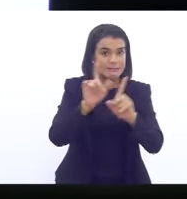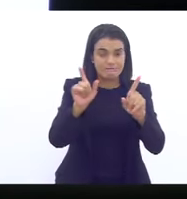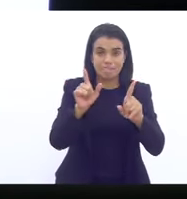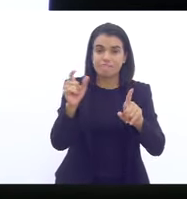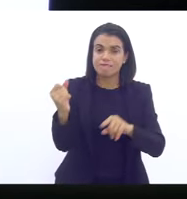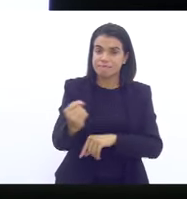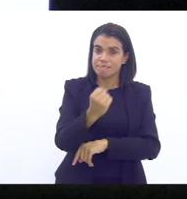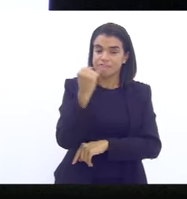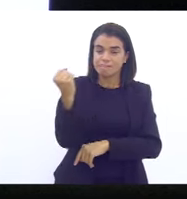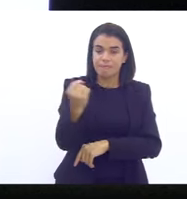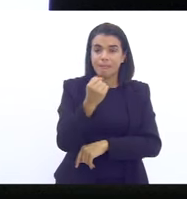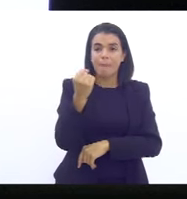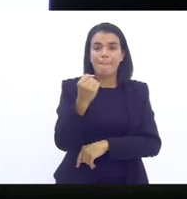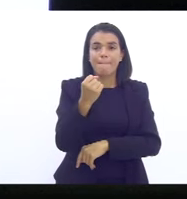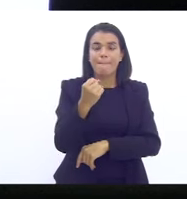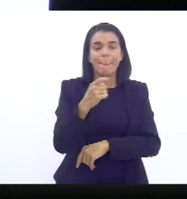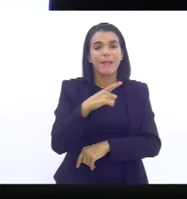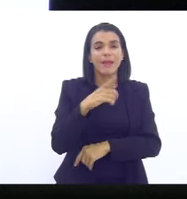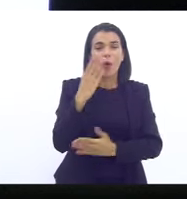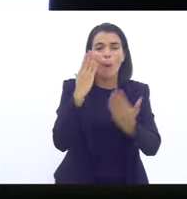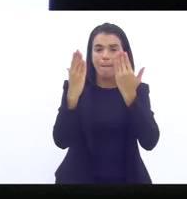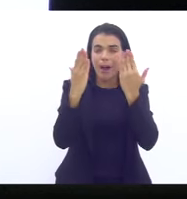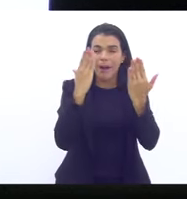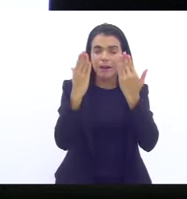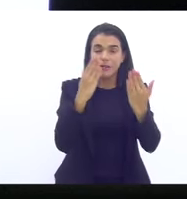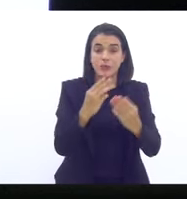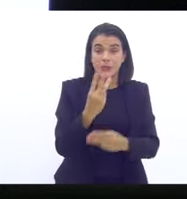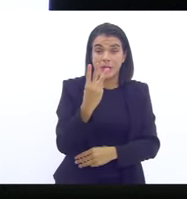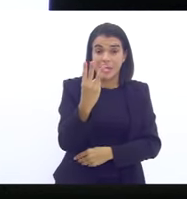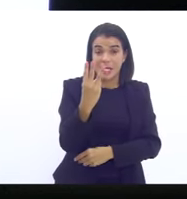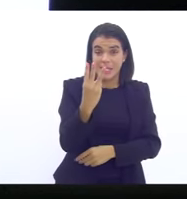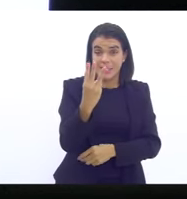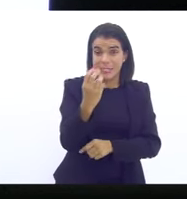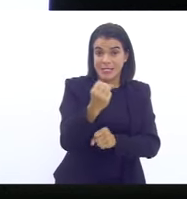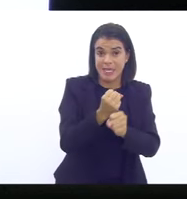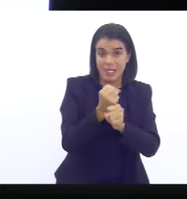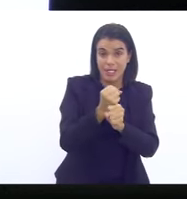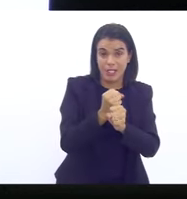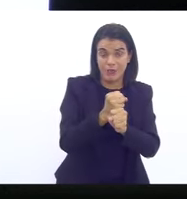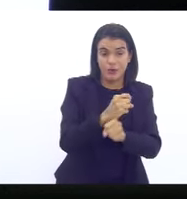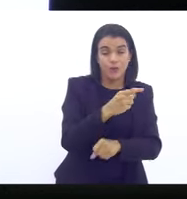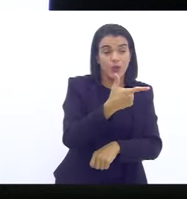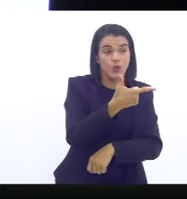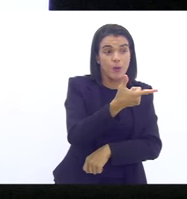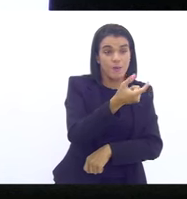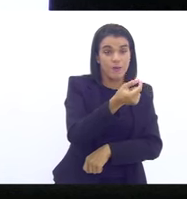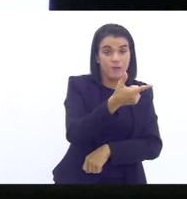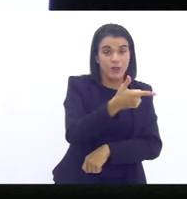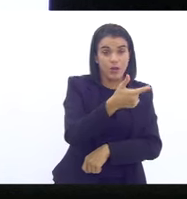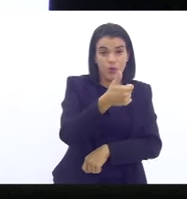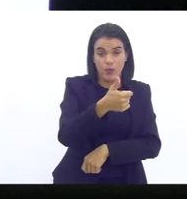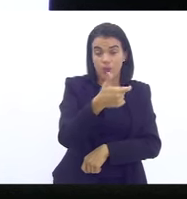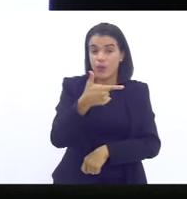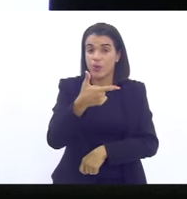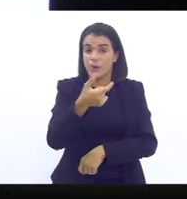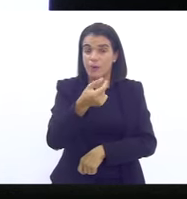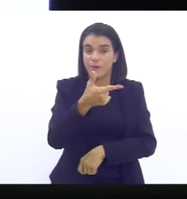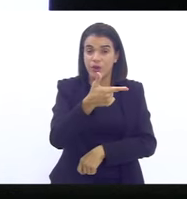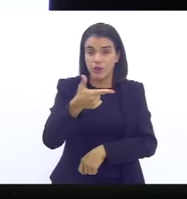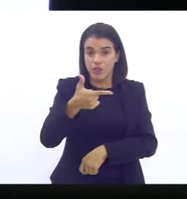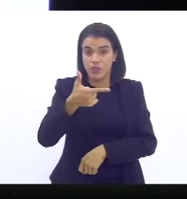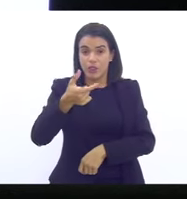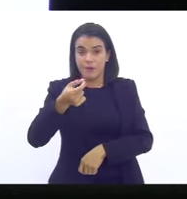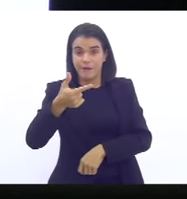severo. Considerando os três últimos anos, de 2021 a 2023, em termos de número de